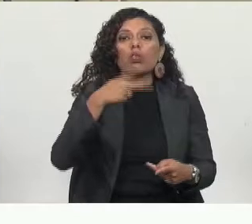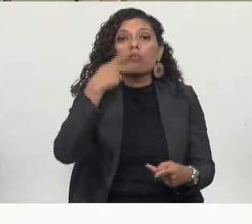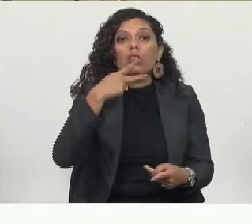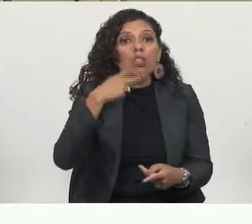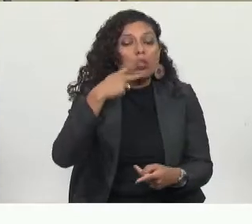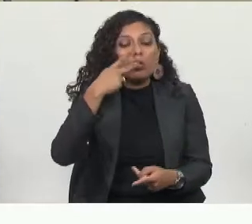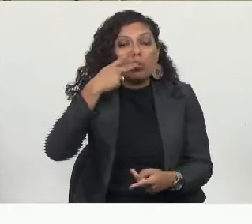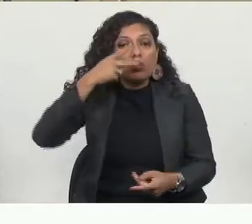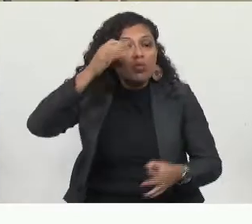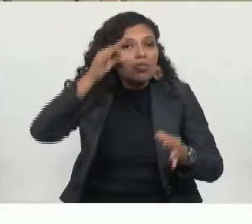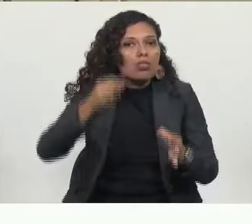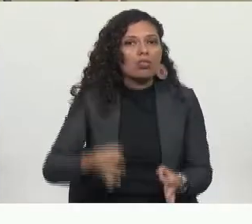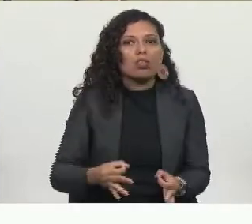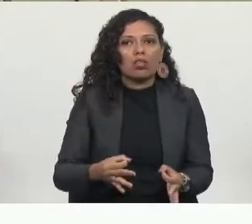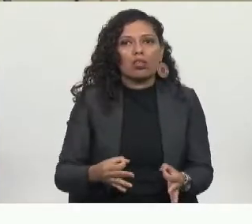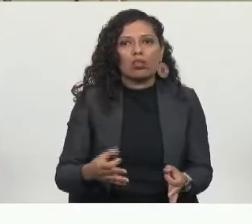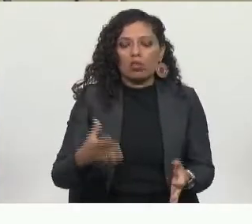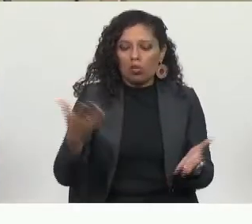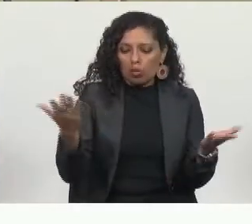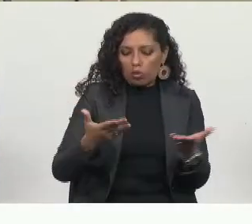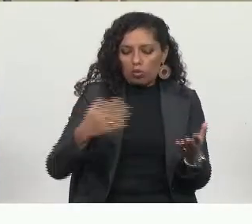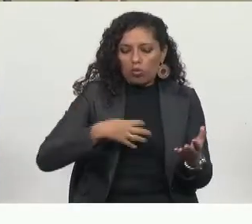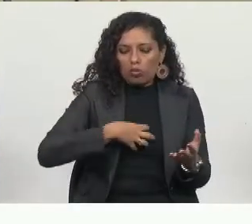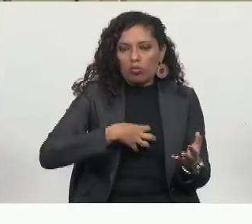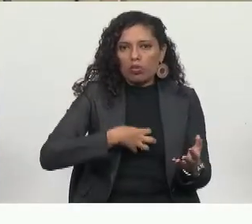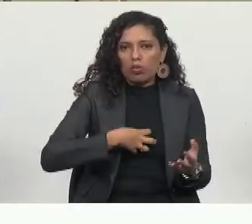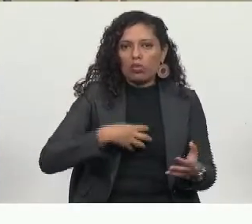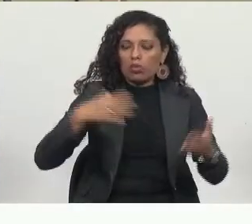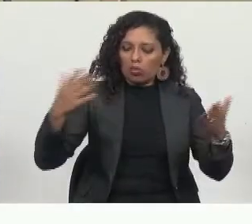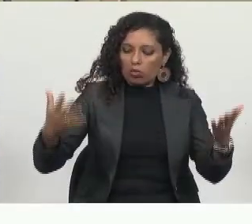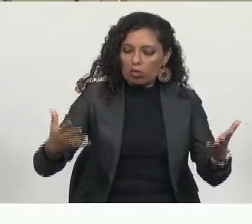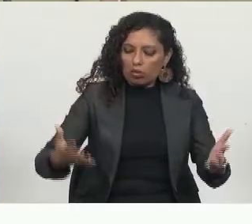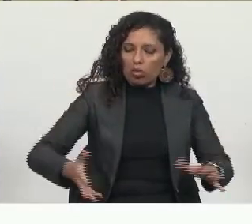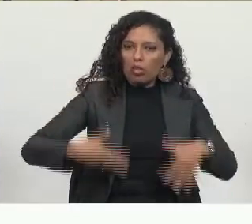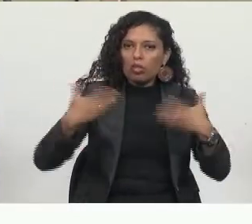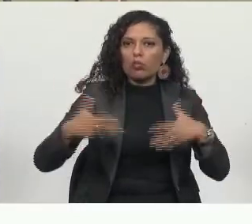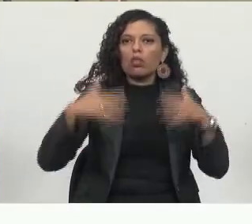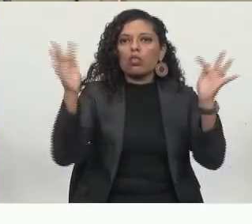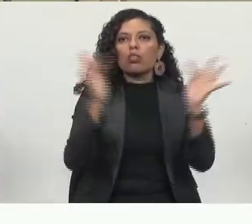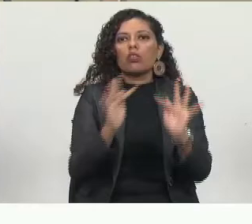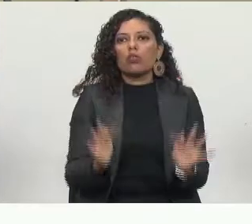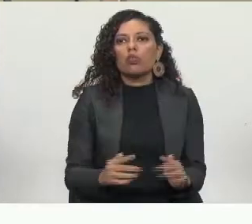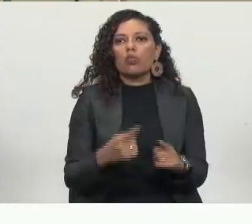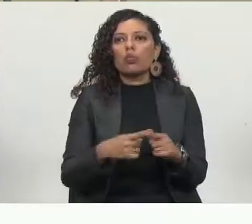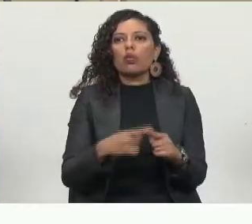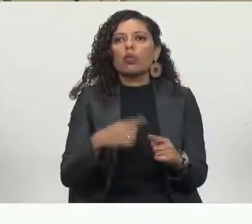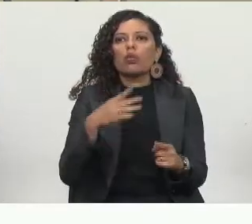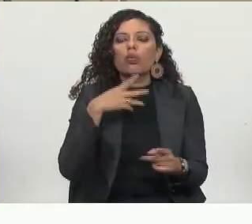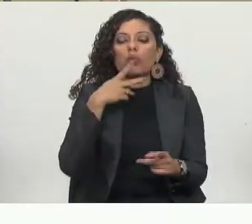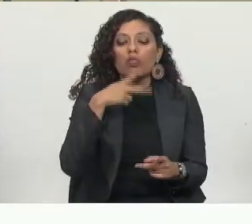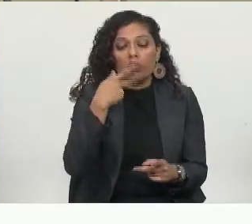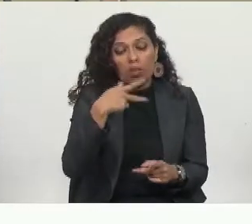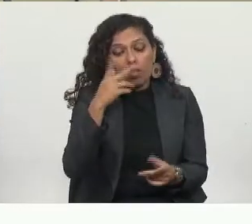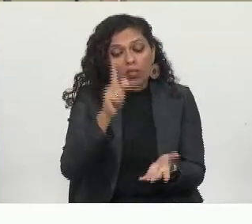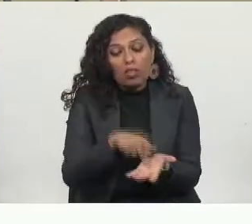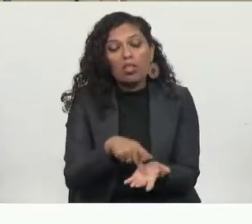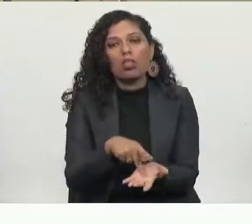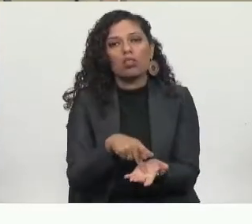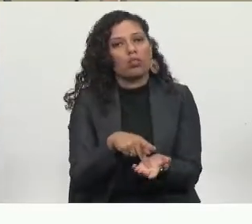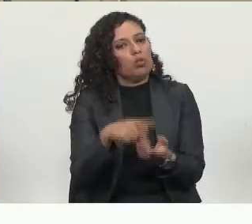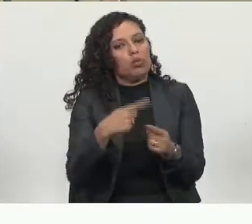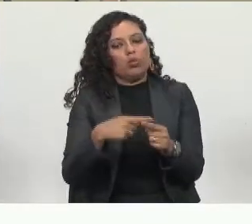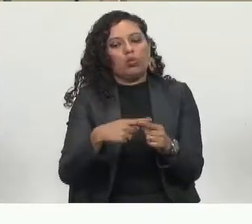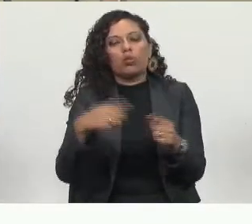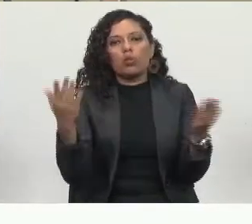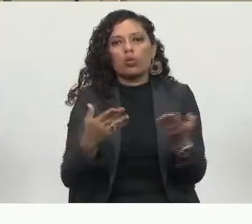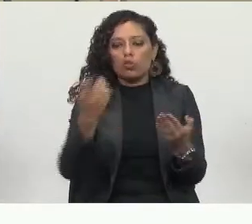óbvio. Hoje eu fico muito feliz, senhores, quando eu consigo falar o óbvio. Porque hoje nós temos